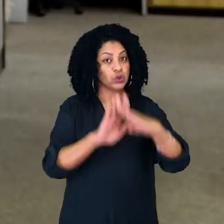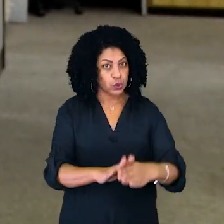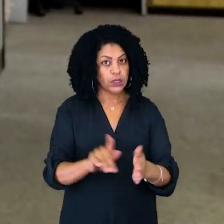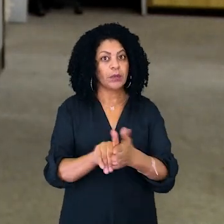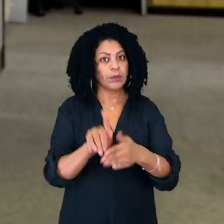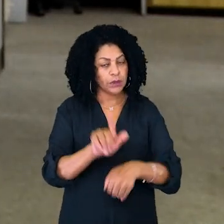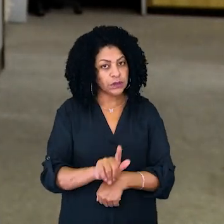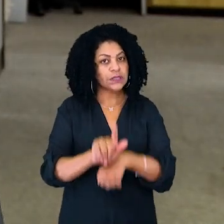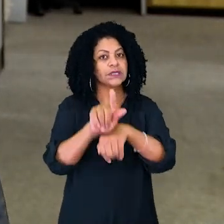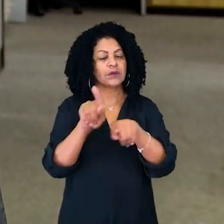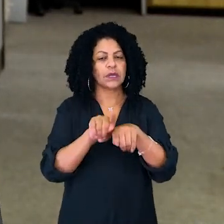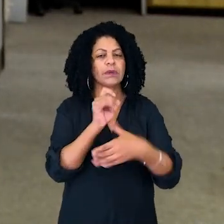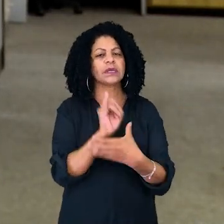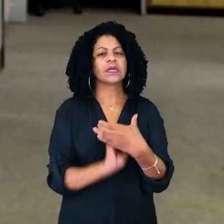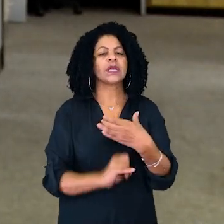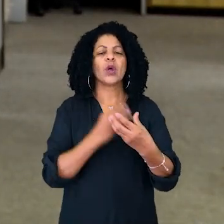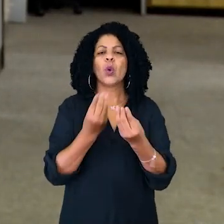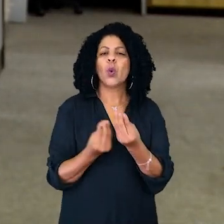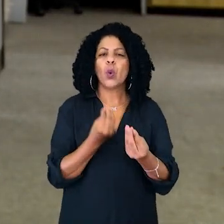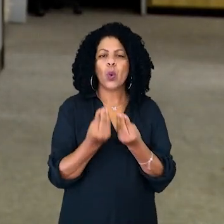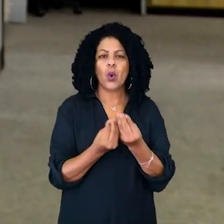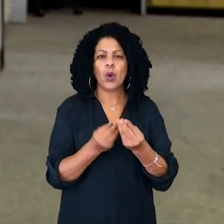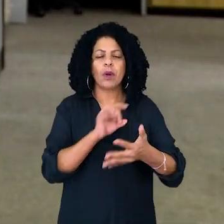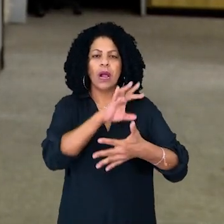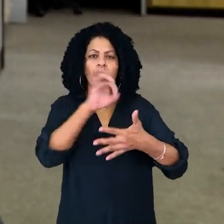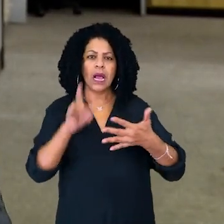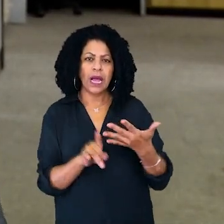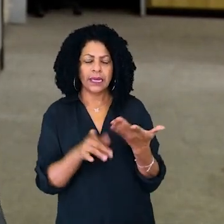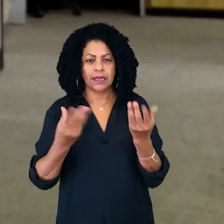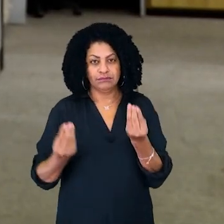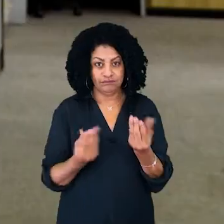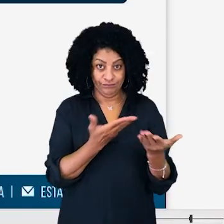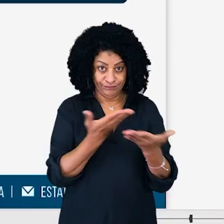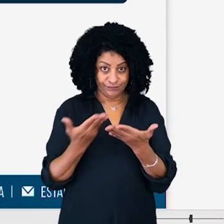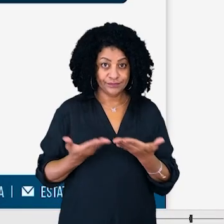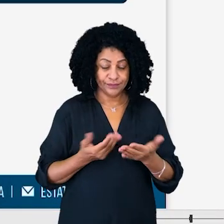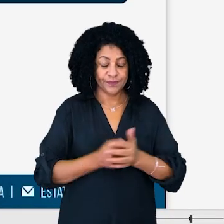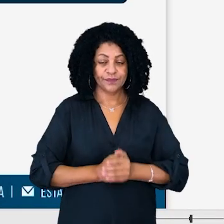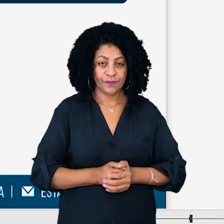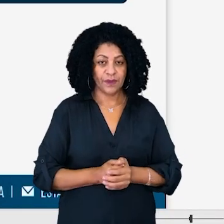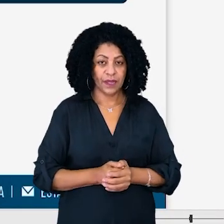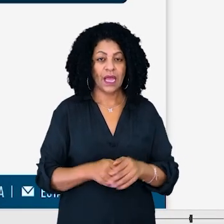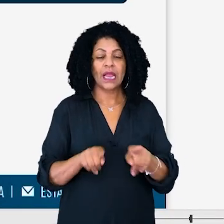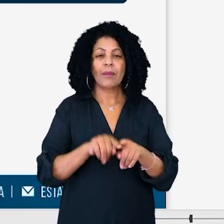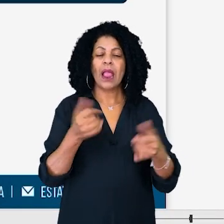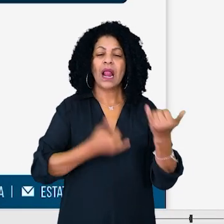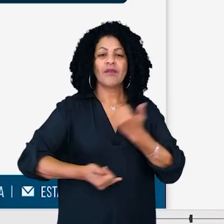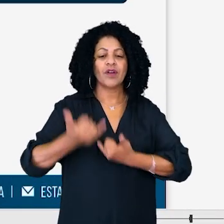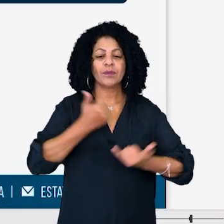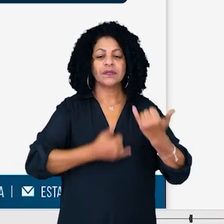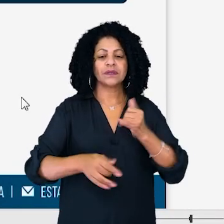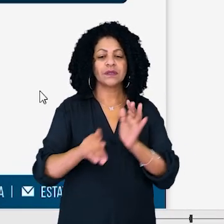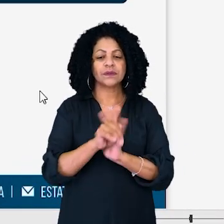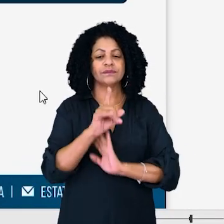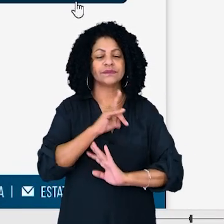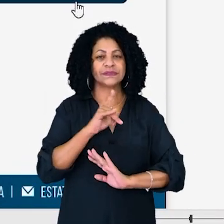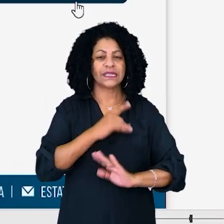a gestão interna de cada gabinete, trazendo, as